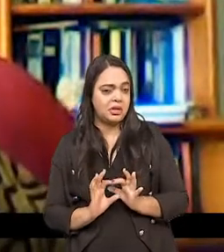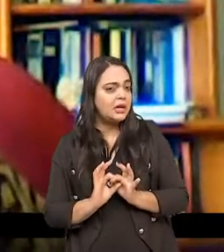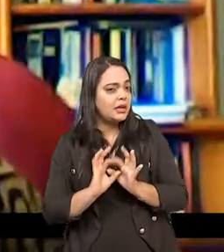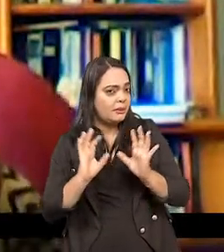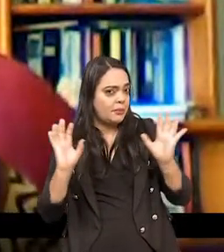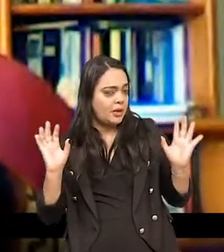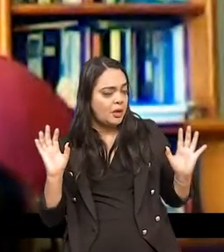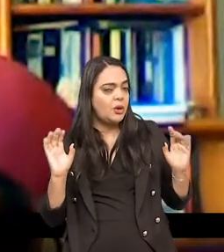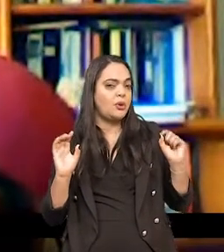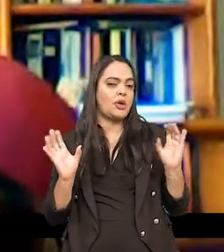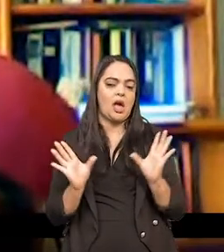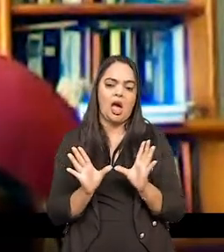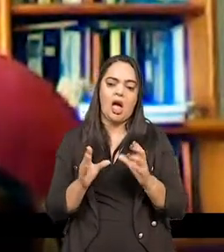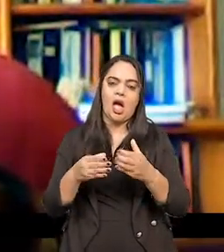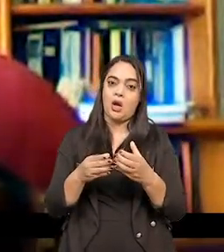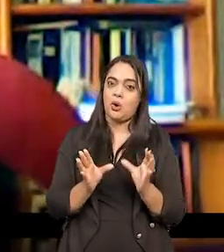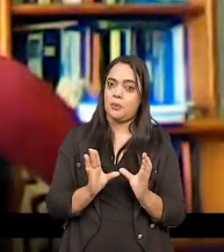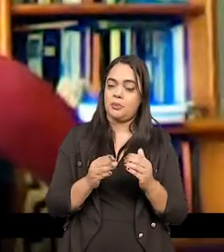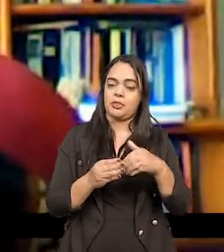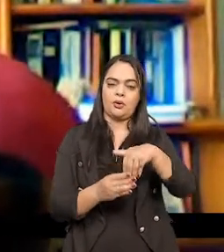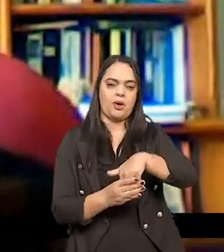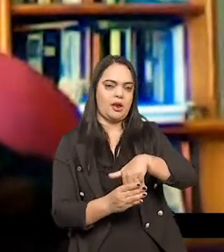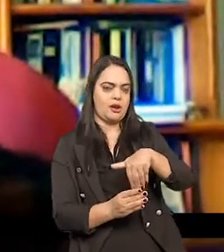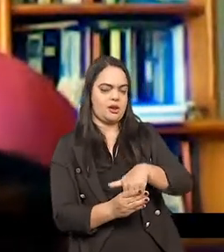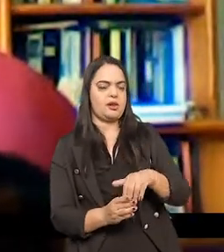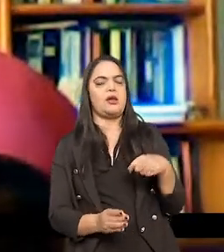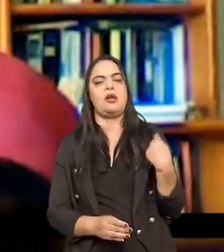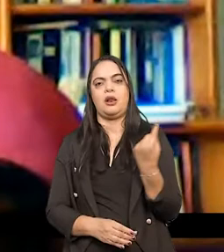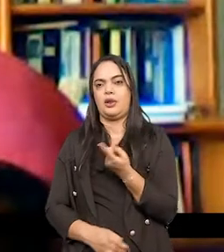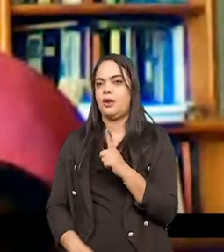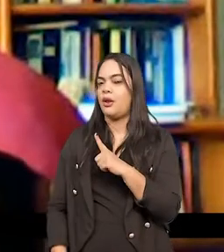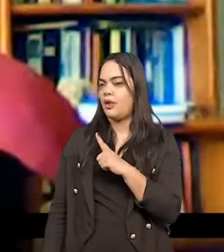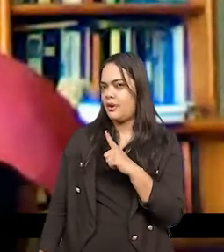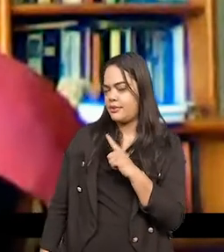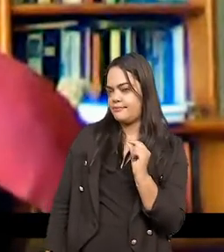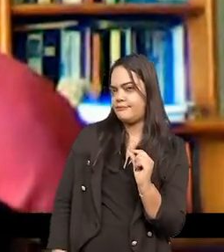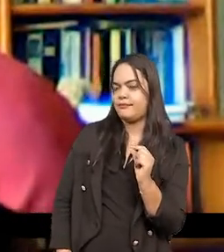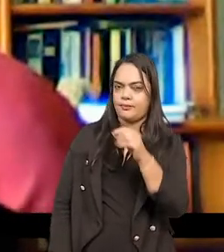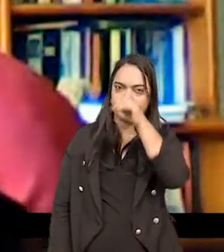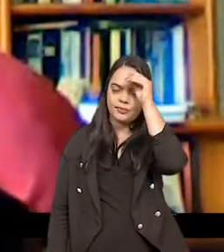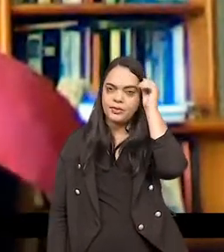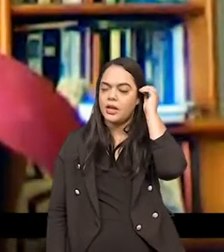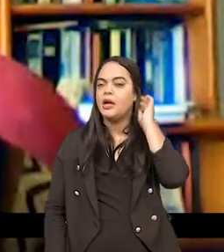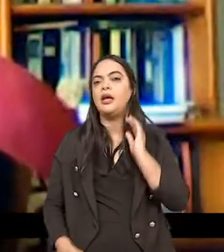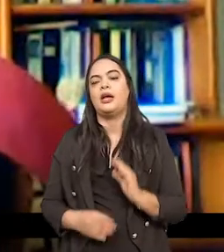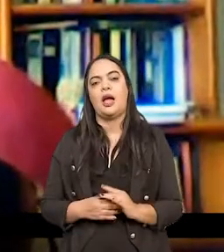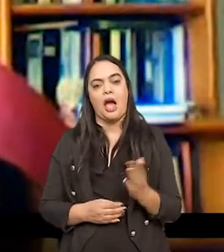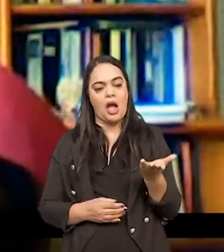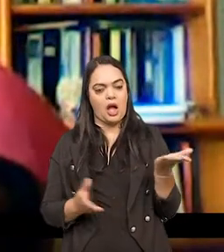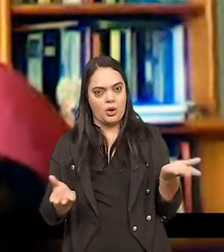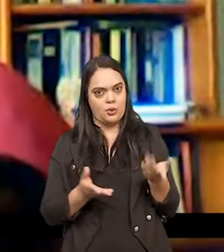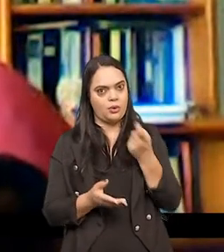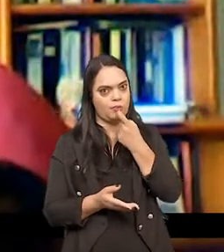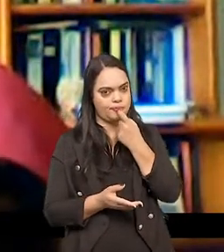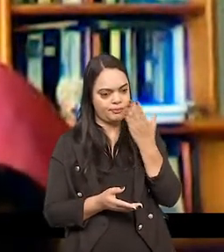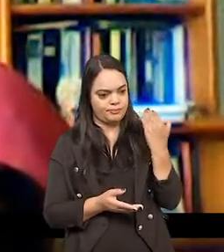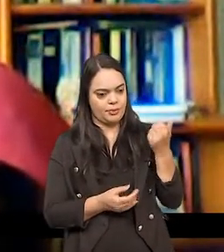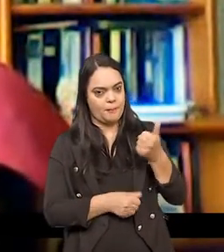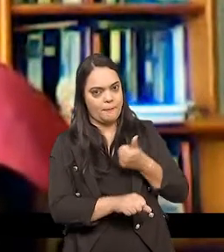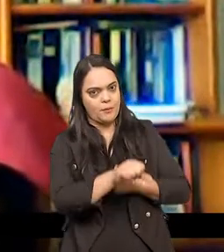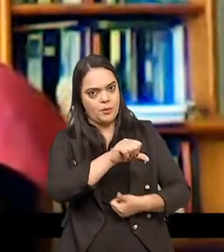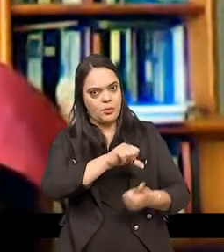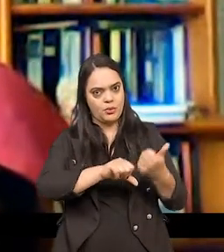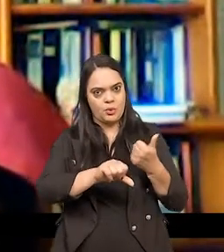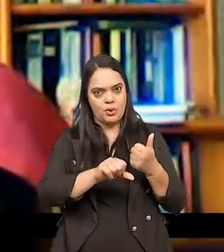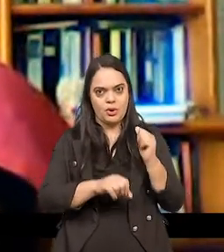a comissão eleitoral. E nós temos, eu acho que a partir daí, e está recém mudando agora, que a mulher vota